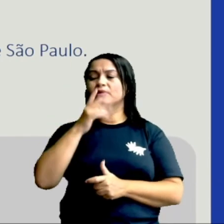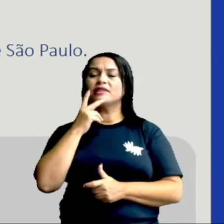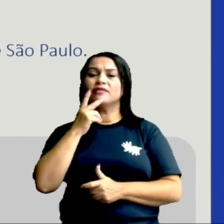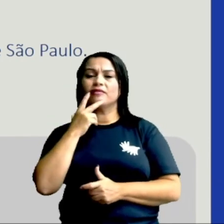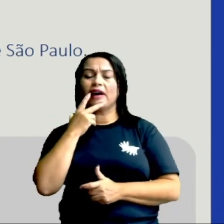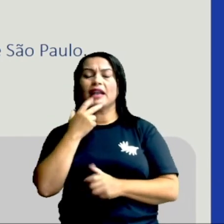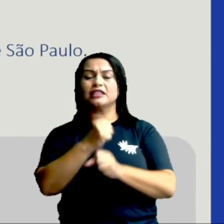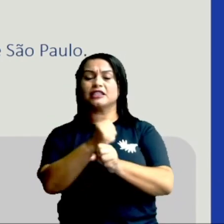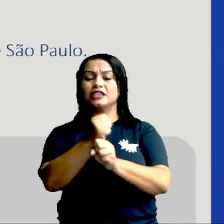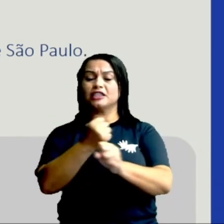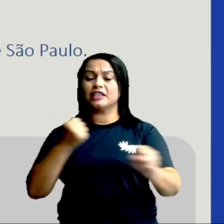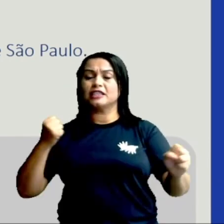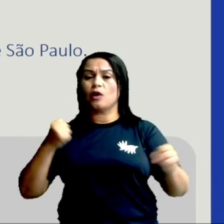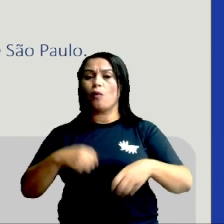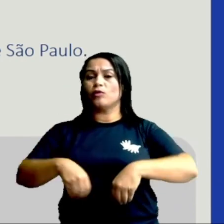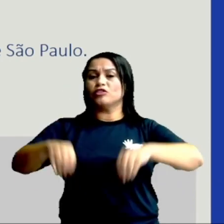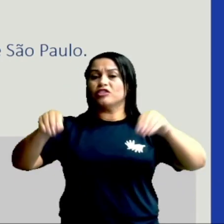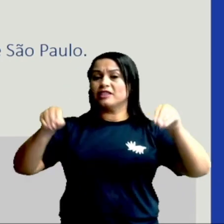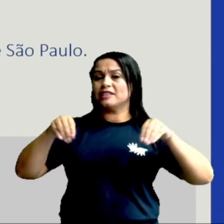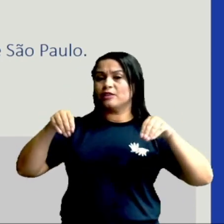de extensão territorial.